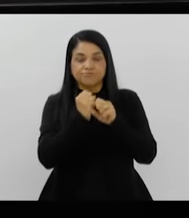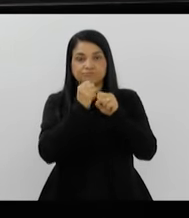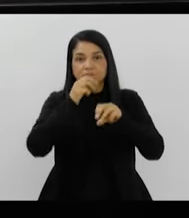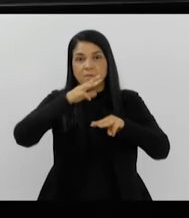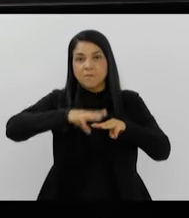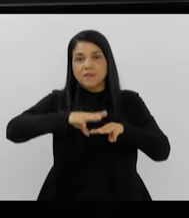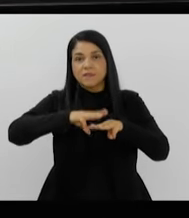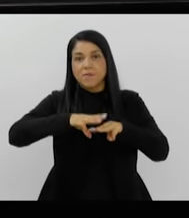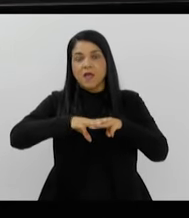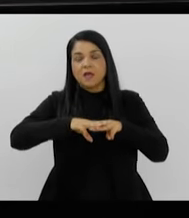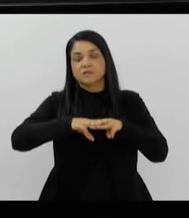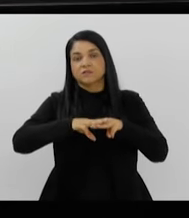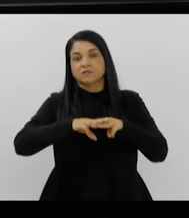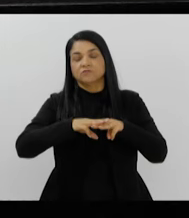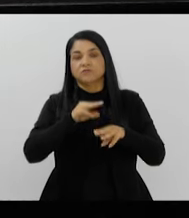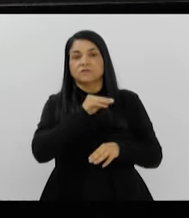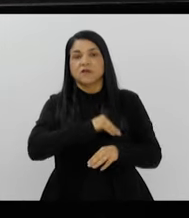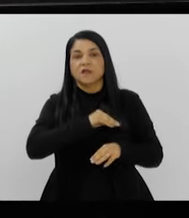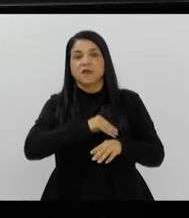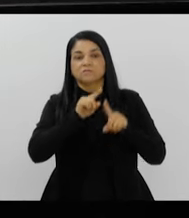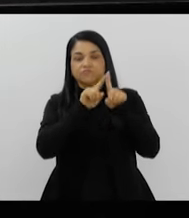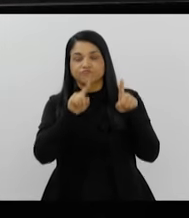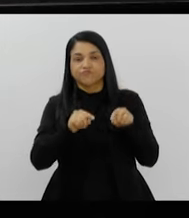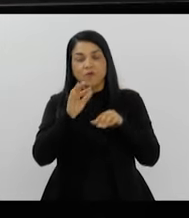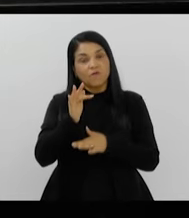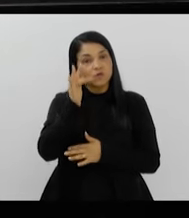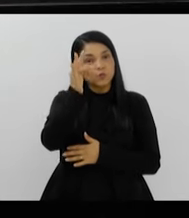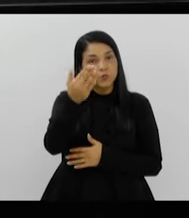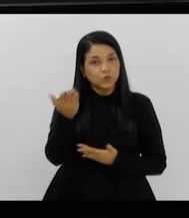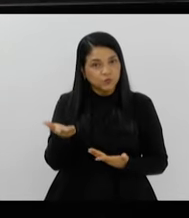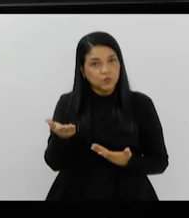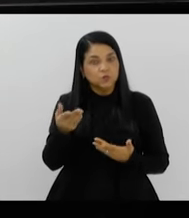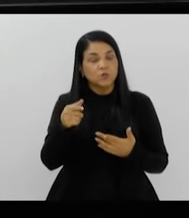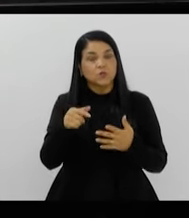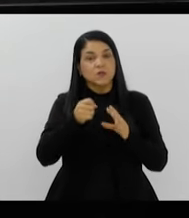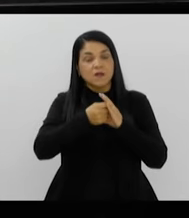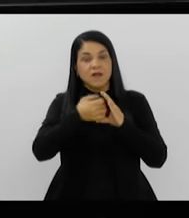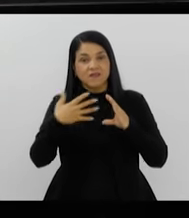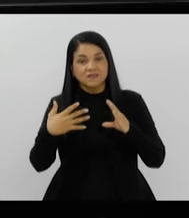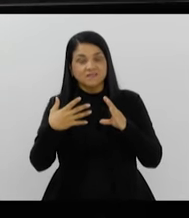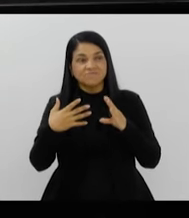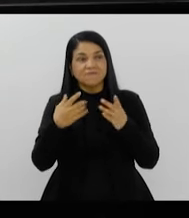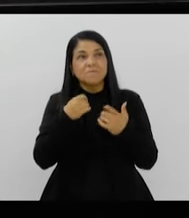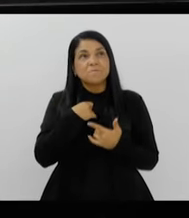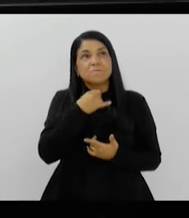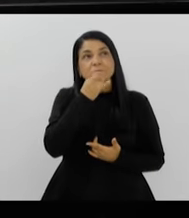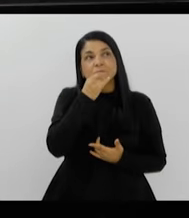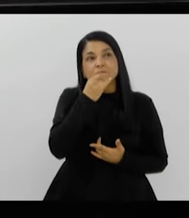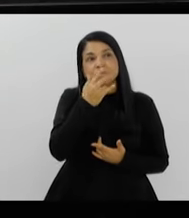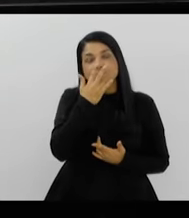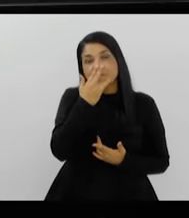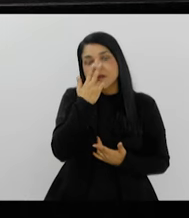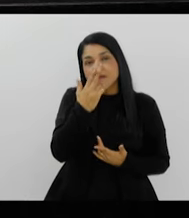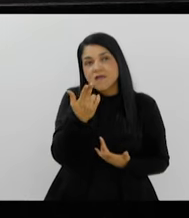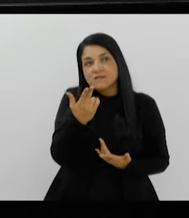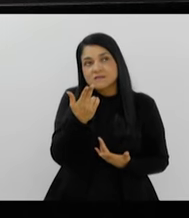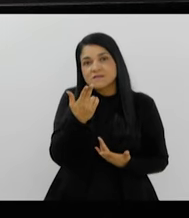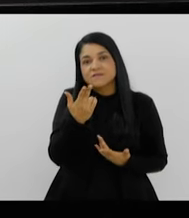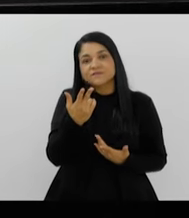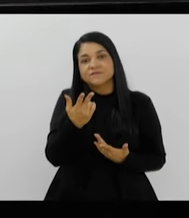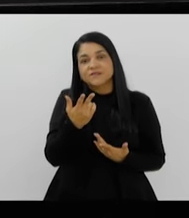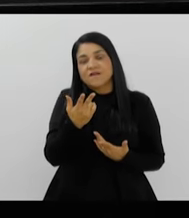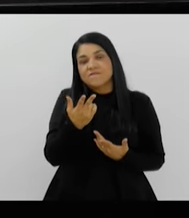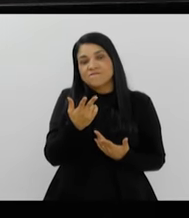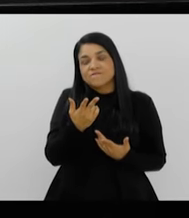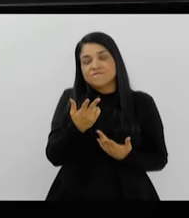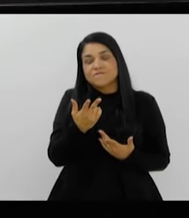de servidores. Num caso característico de você vender a janta para você pagar o almoço. A liminar